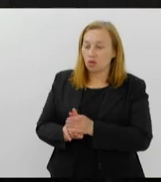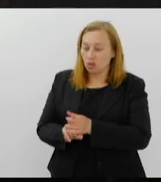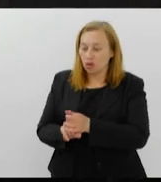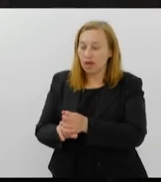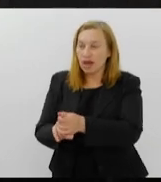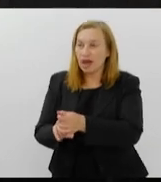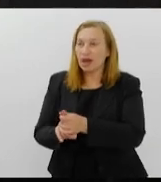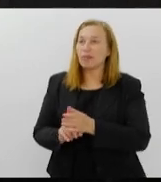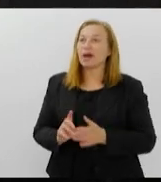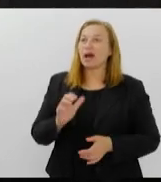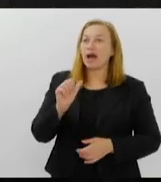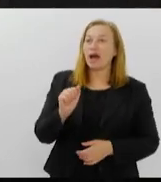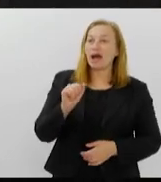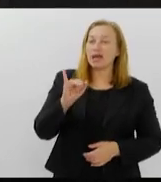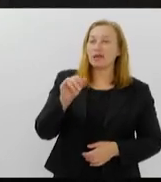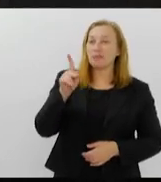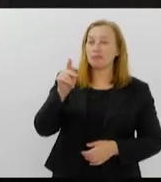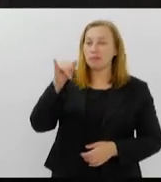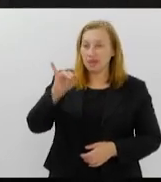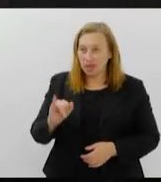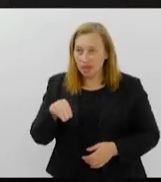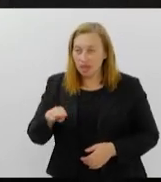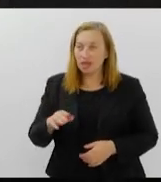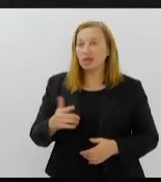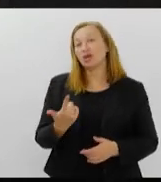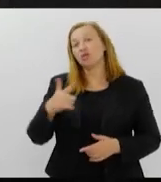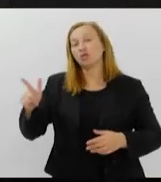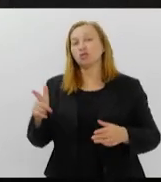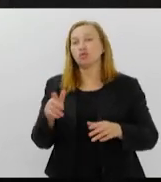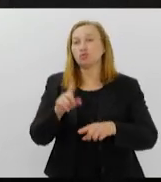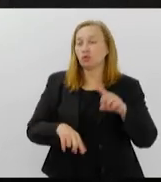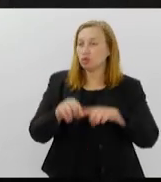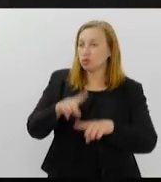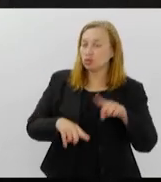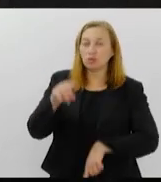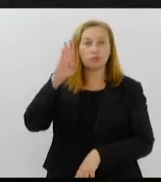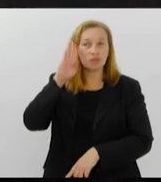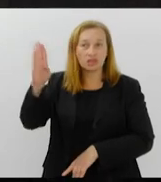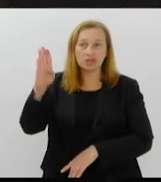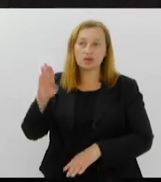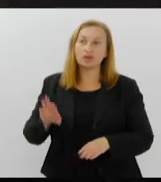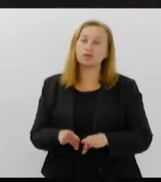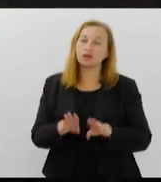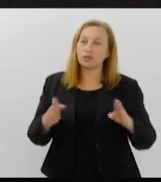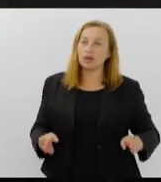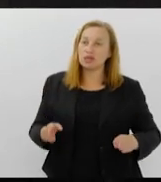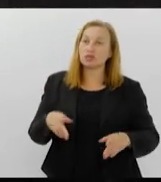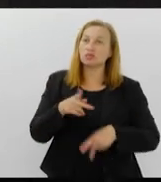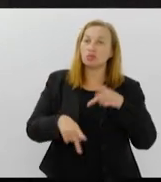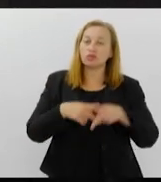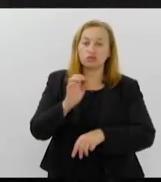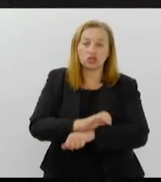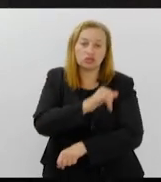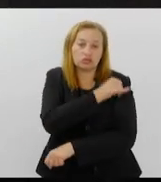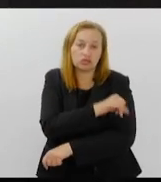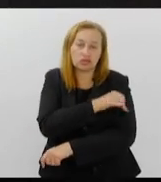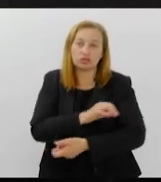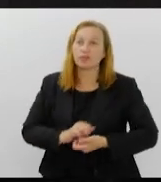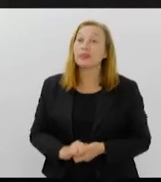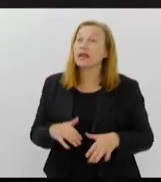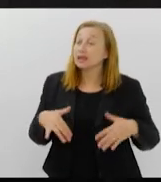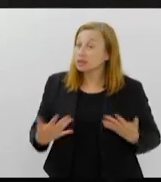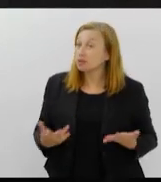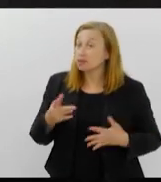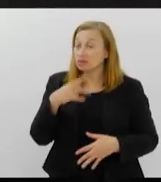quiabo e vários outros produtos fundamentais na mesa da população do Estado do Rio de Janeiro. Então, quando a